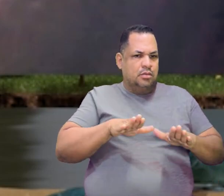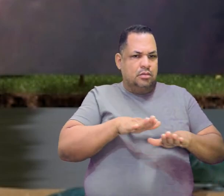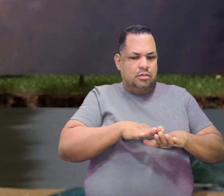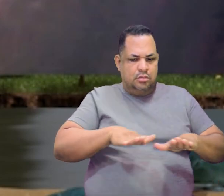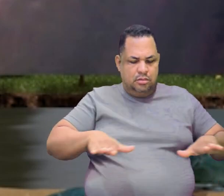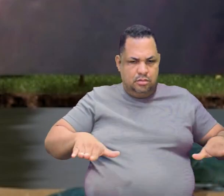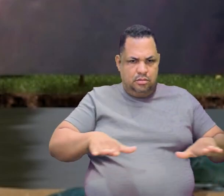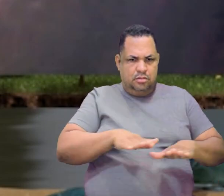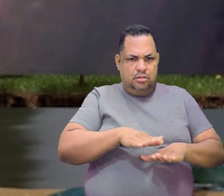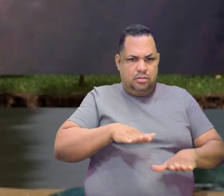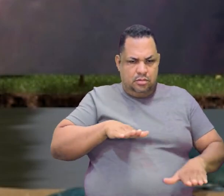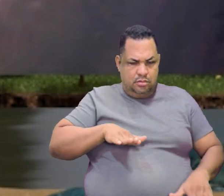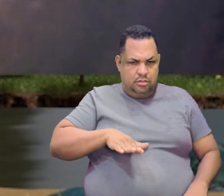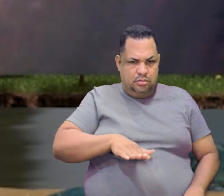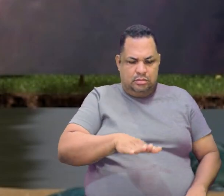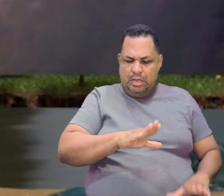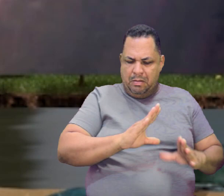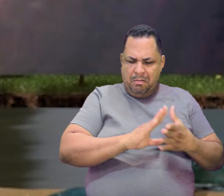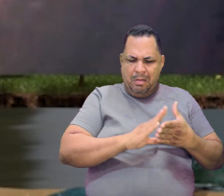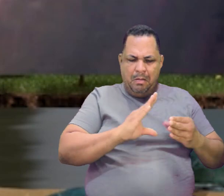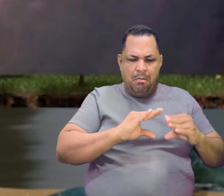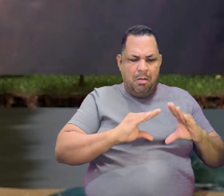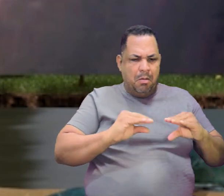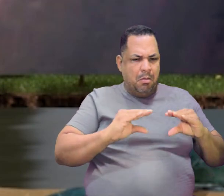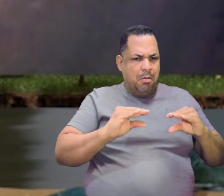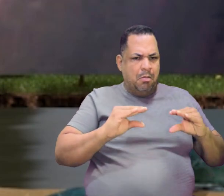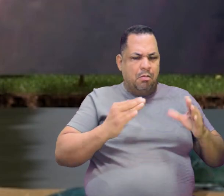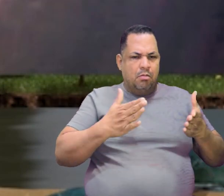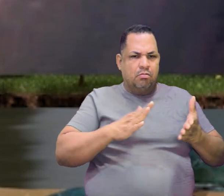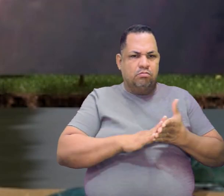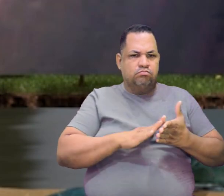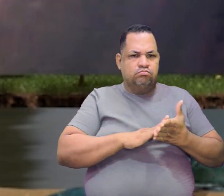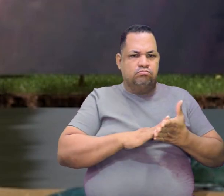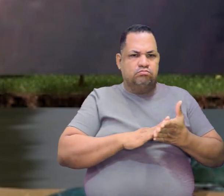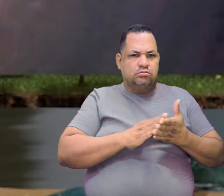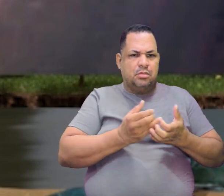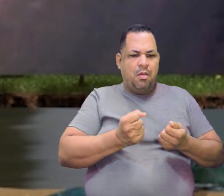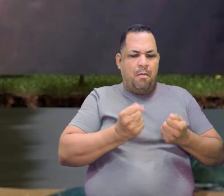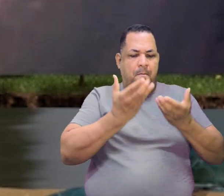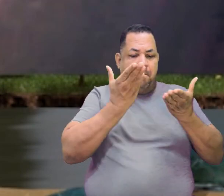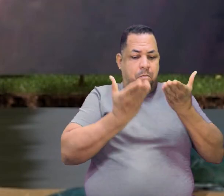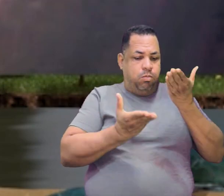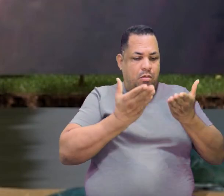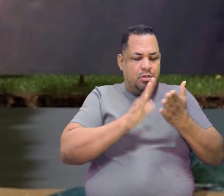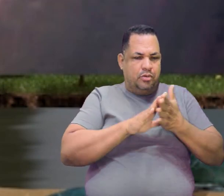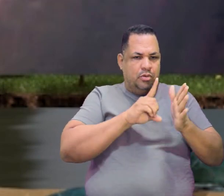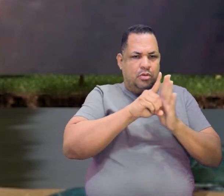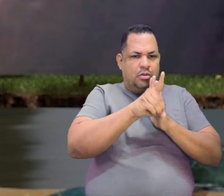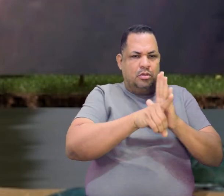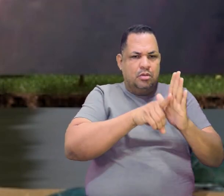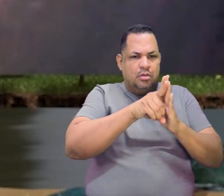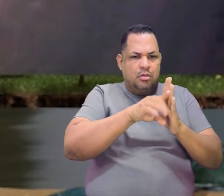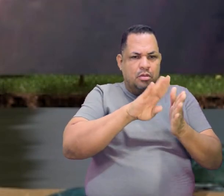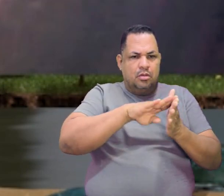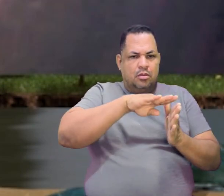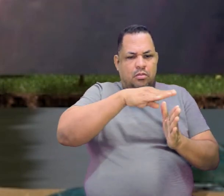é solo. O solo não estava muito bem compactado. Com o peso da locomotiva, ela